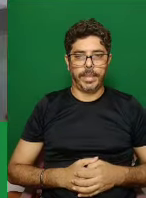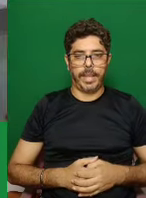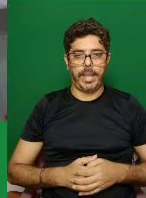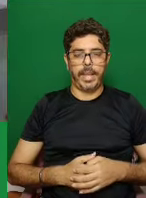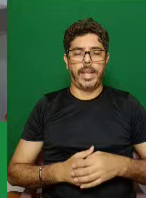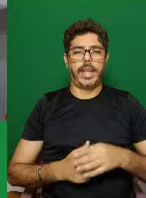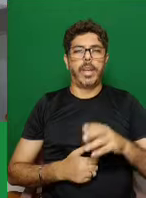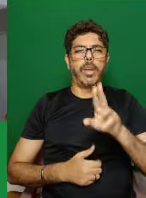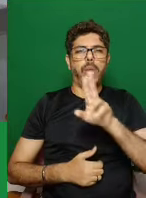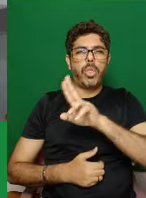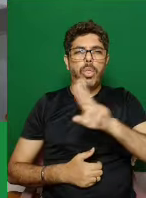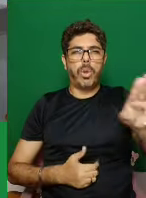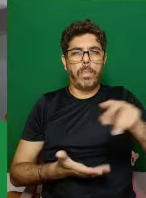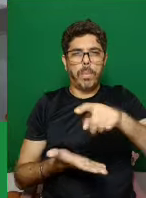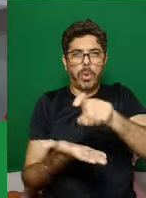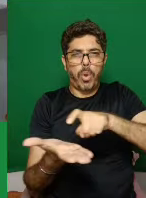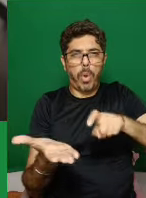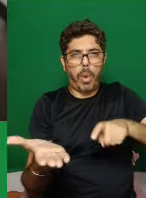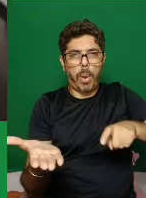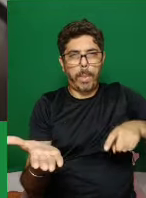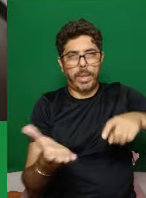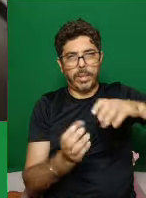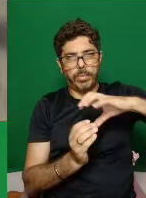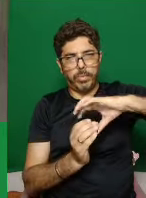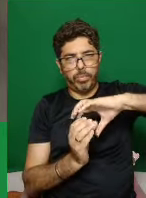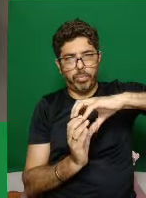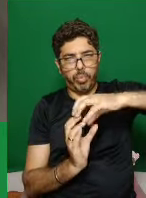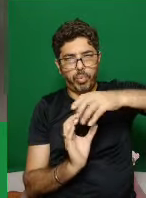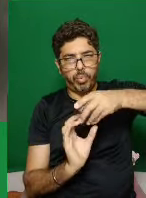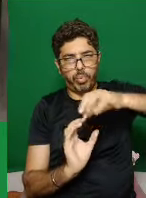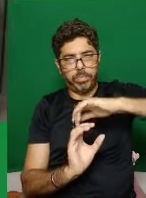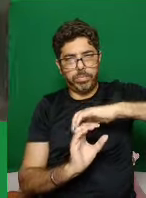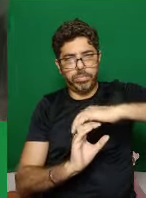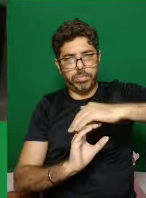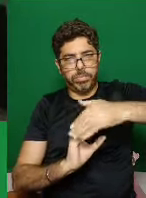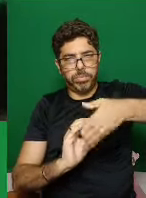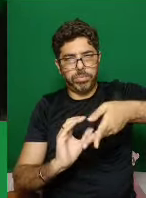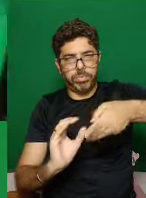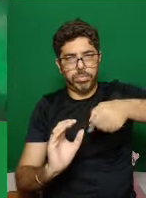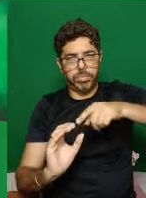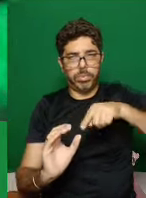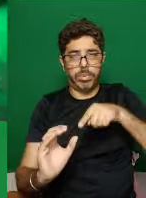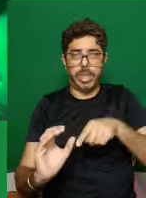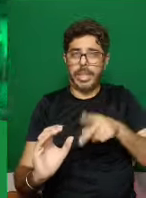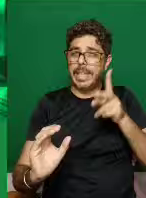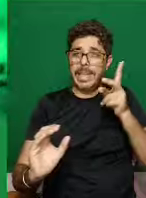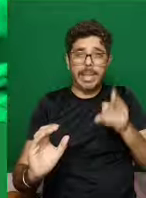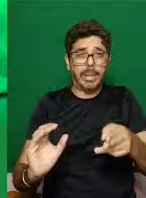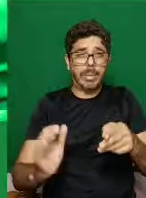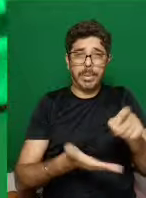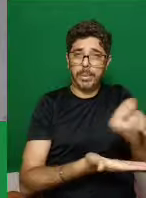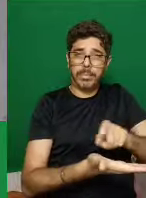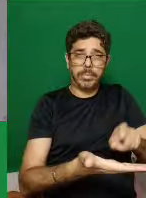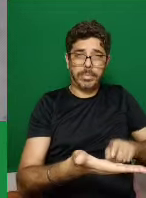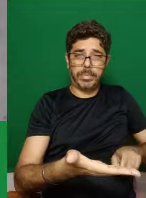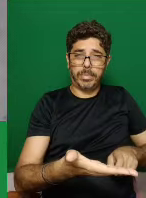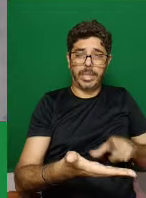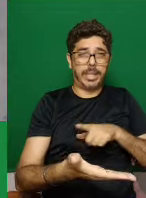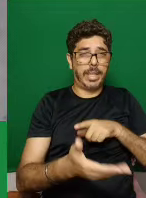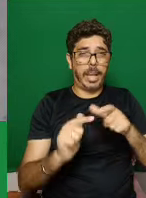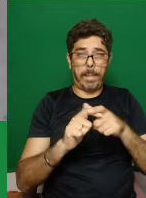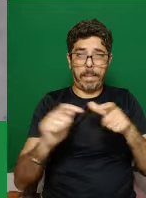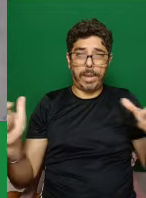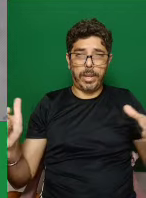A xerografia é um processo de cópia a seco, baseado na eletrostática, e é a base do funcionamento da maioria das copiadoras.